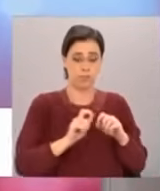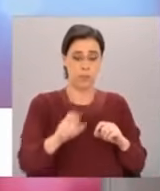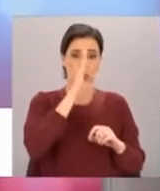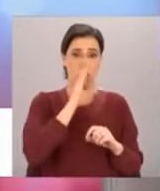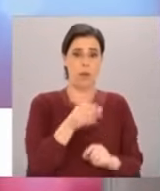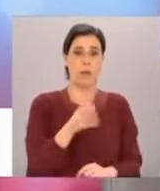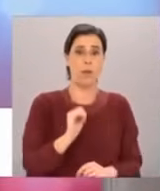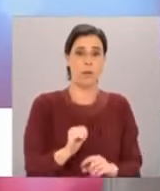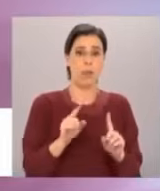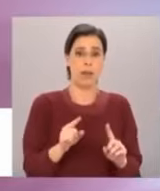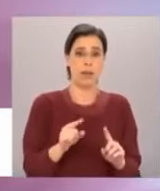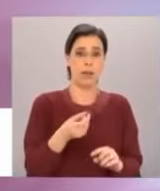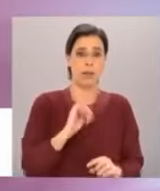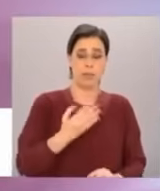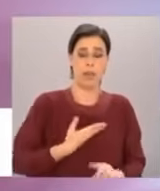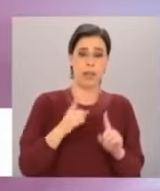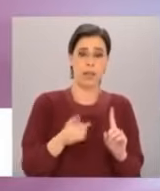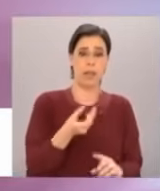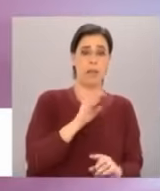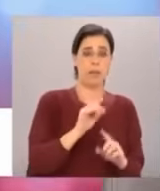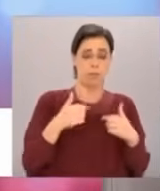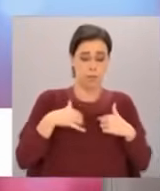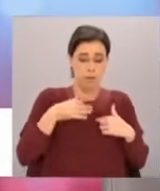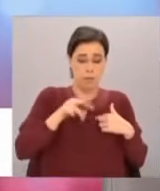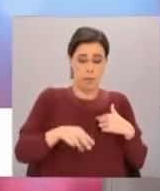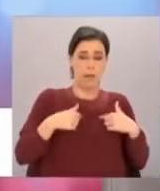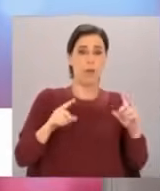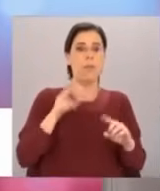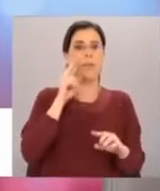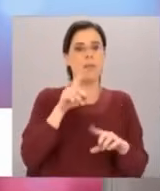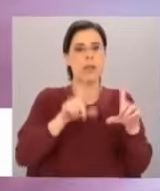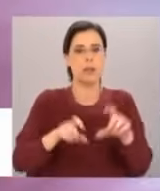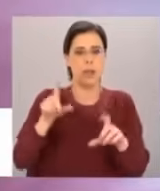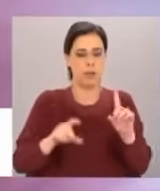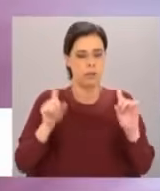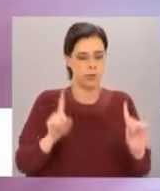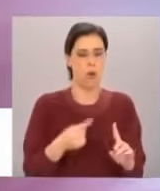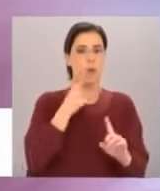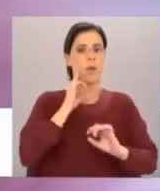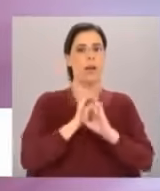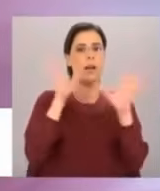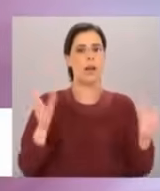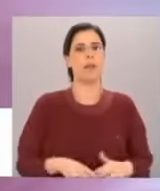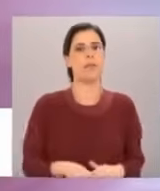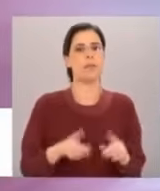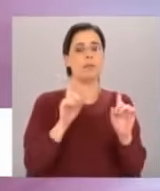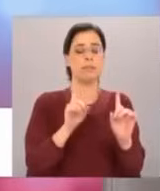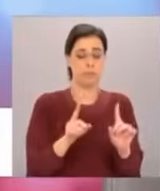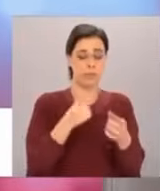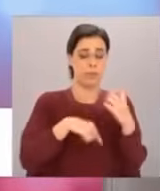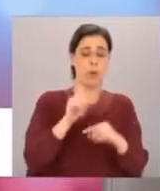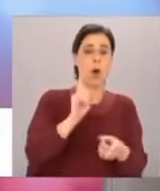legislatura com o PS foi precisamente o PSD E PS Não foi o pai Basta ver as estatísticas que são bastante Claras relativamente